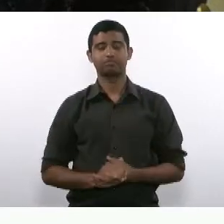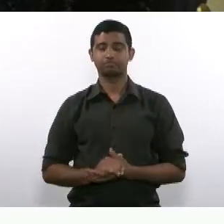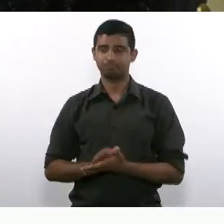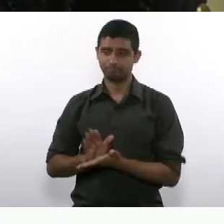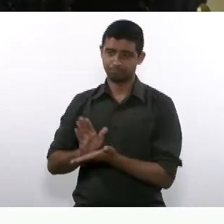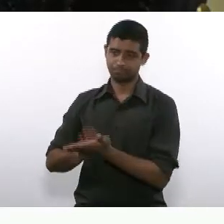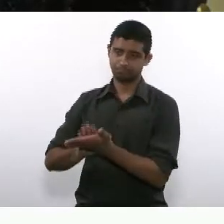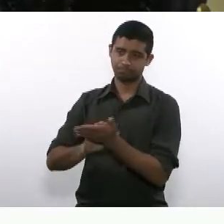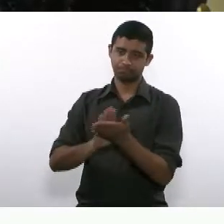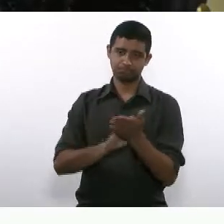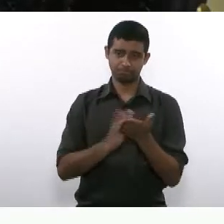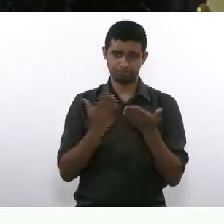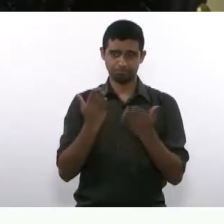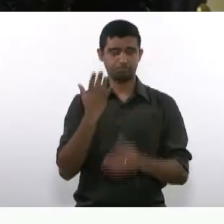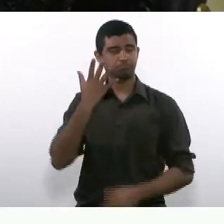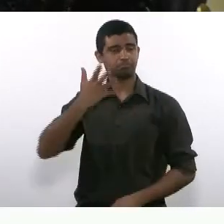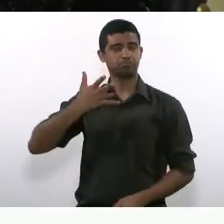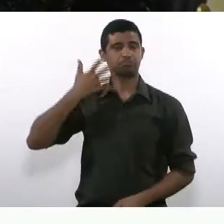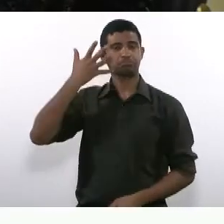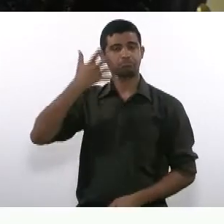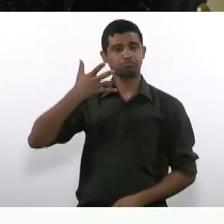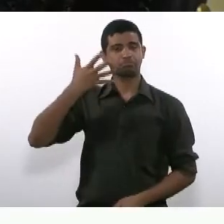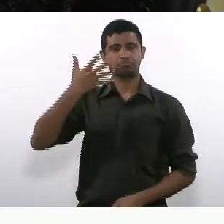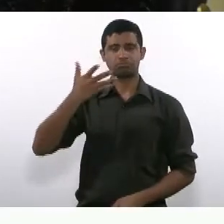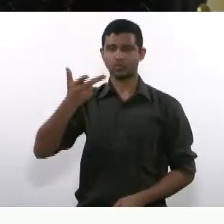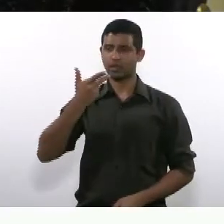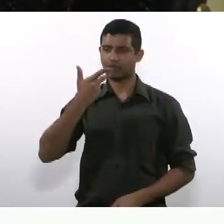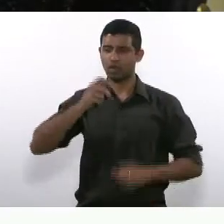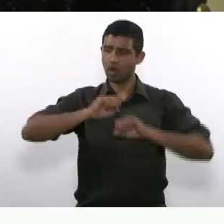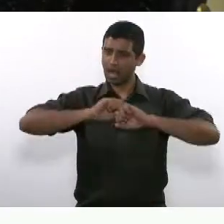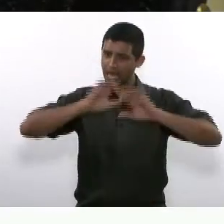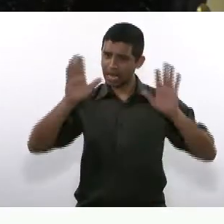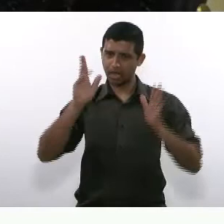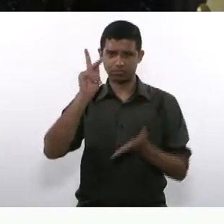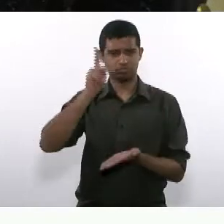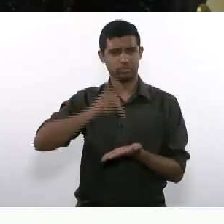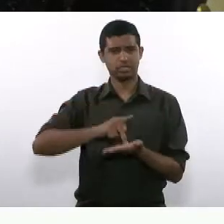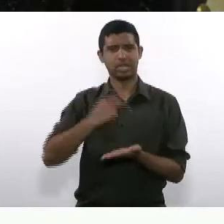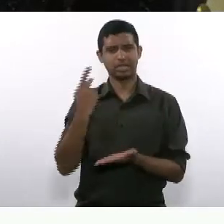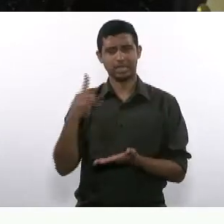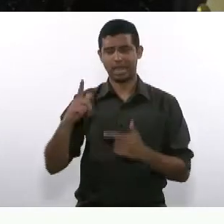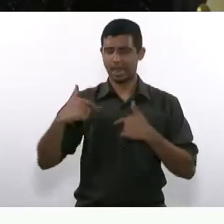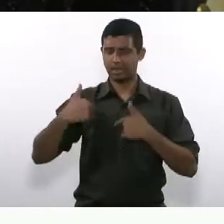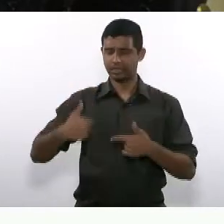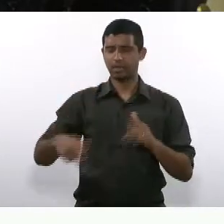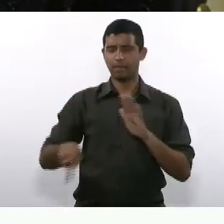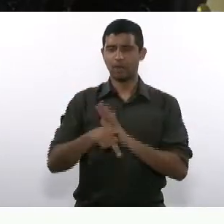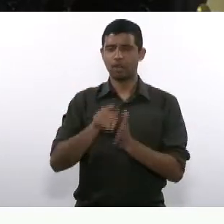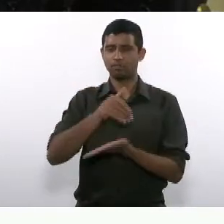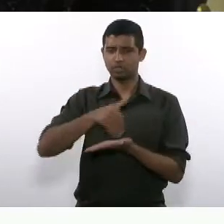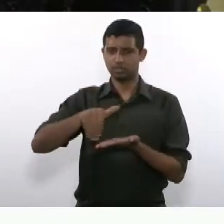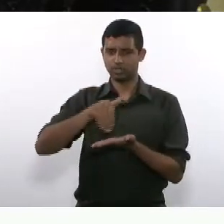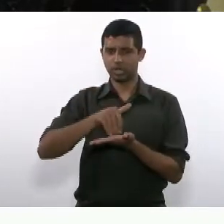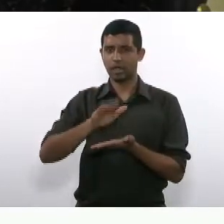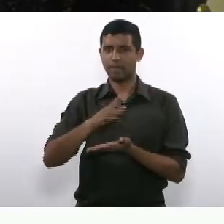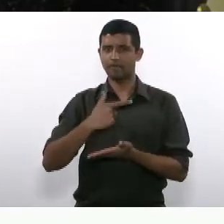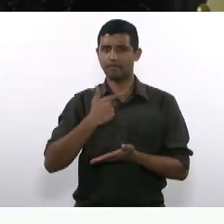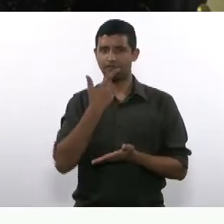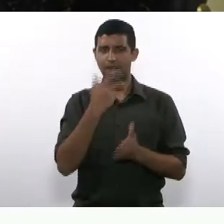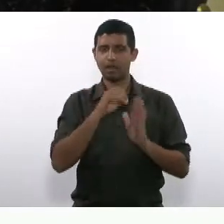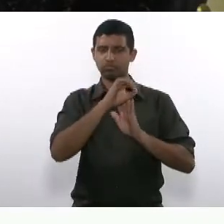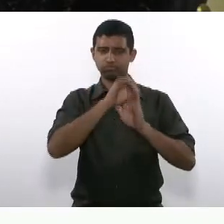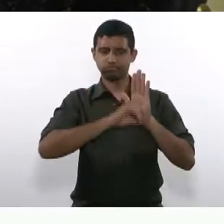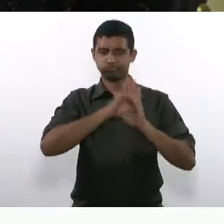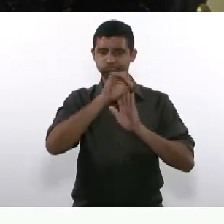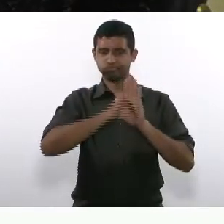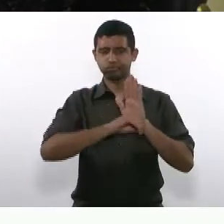parabenizo a explanação de forma muito transparente das ações da Secretaria, mas no que se refere ao orçamento, quais as